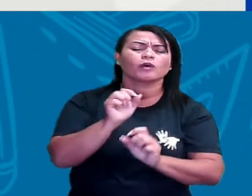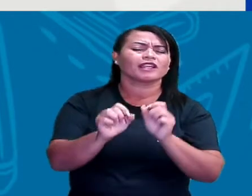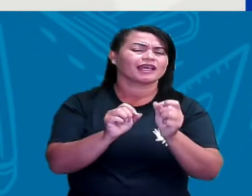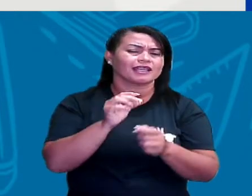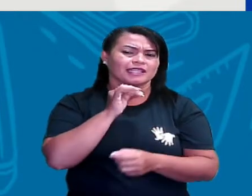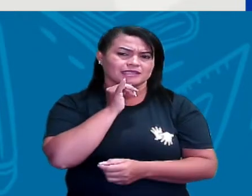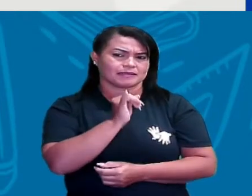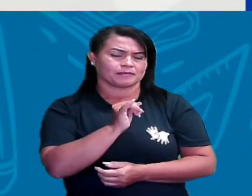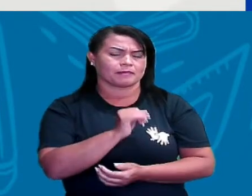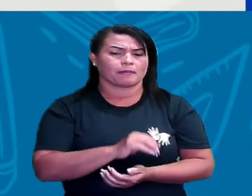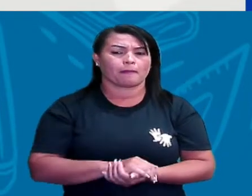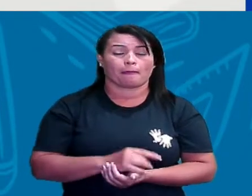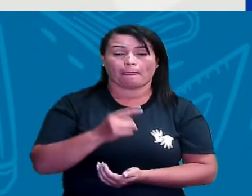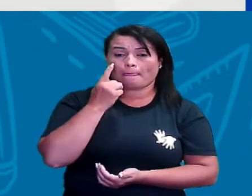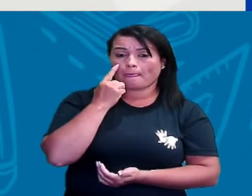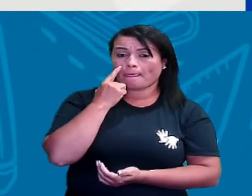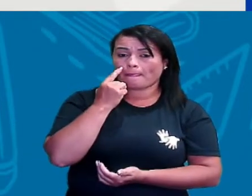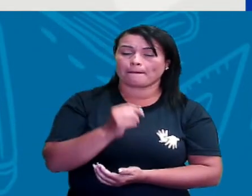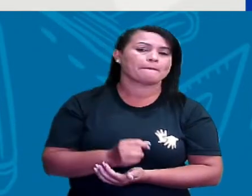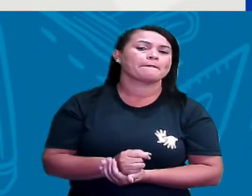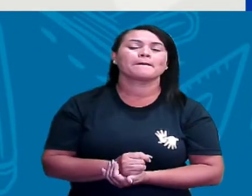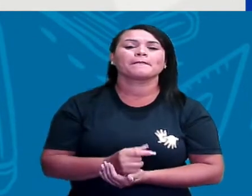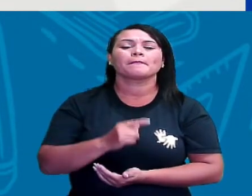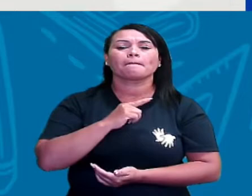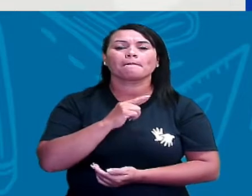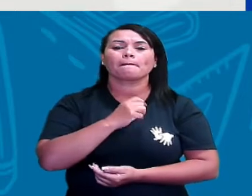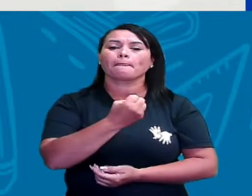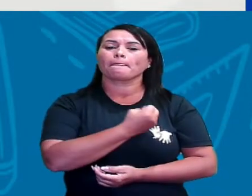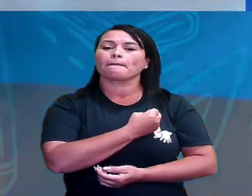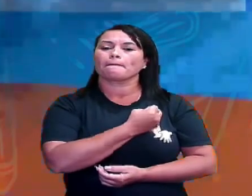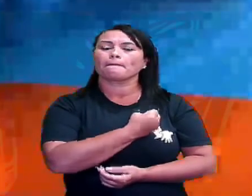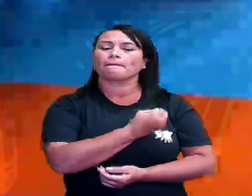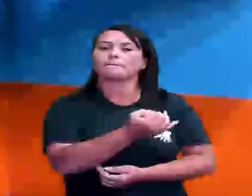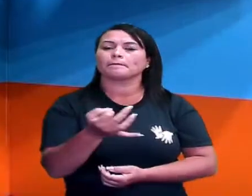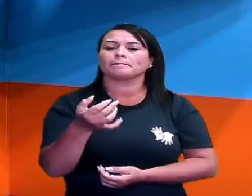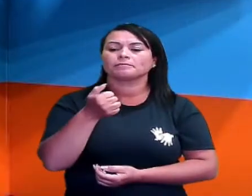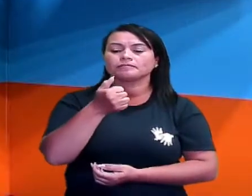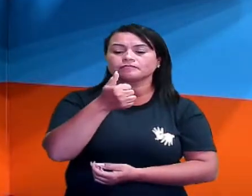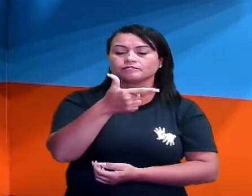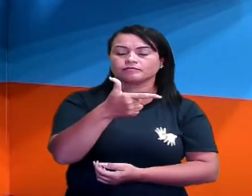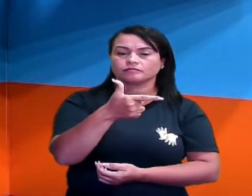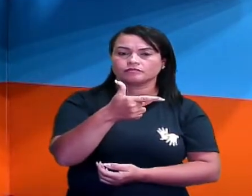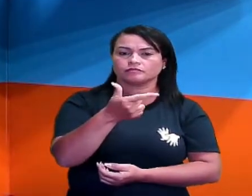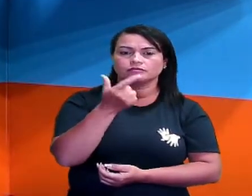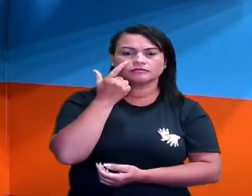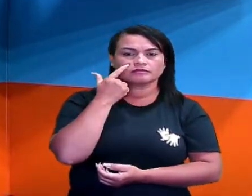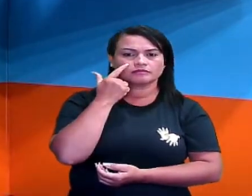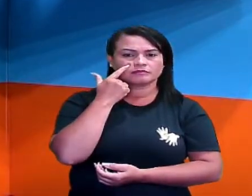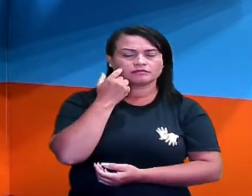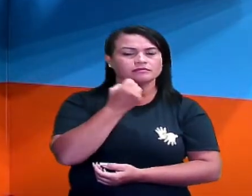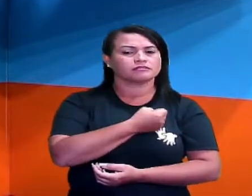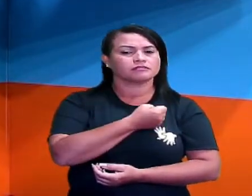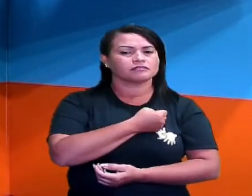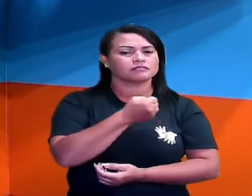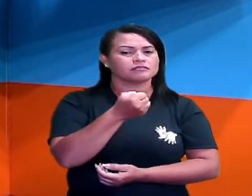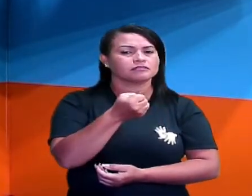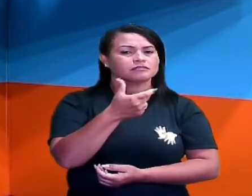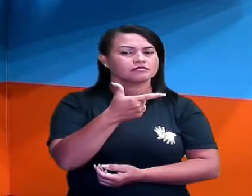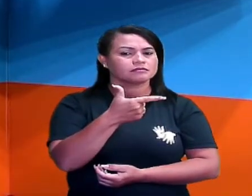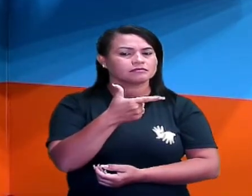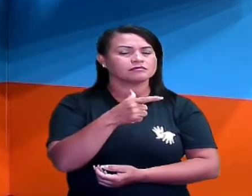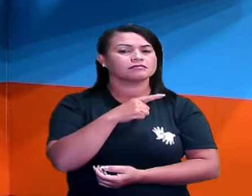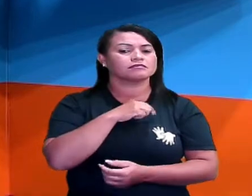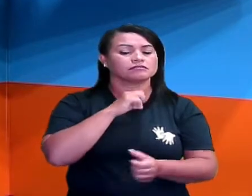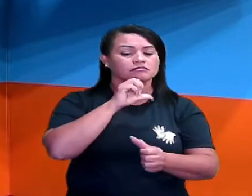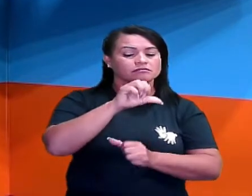seguinte? Vê só, vamos supor que eu tenho o número 12, não é isso? Então, o meu número 12, eu trocar